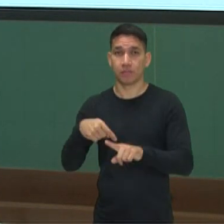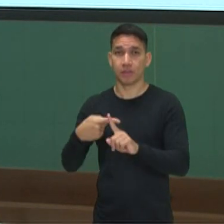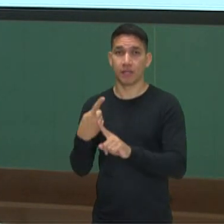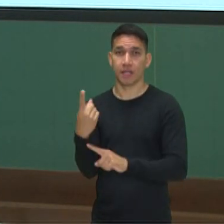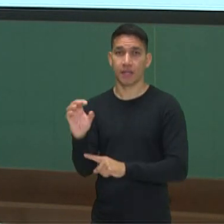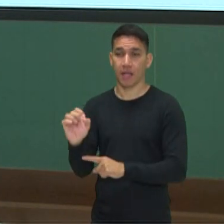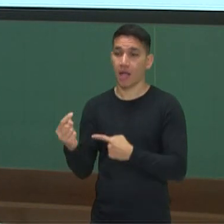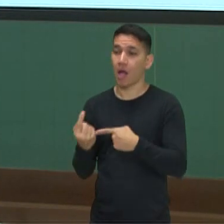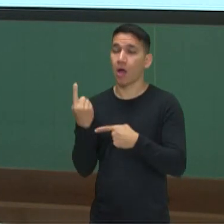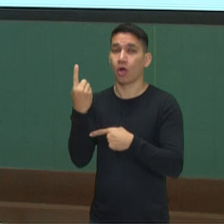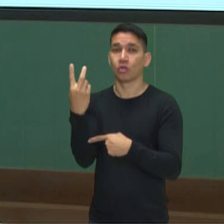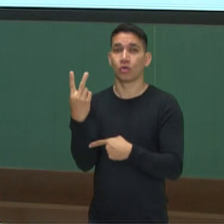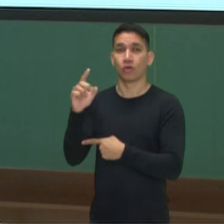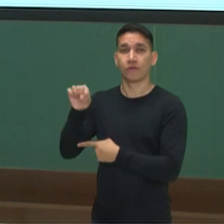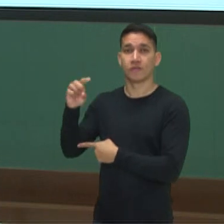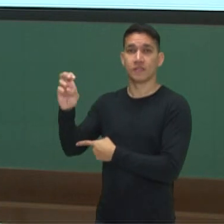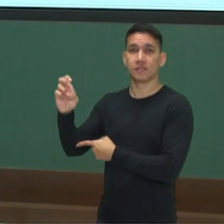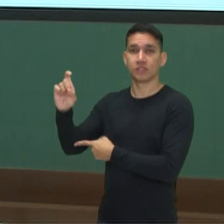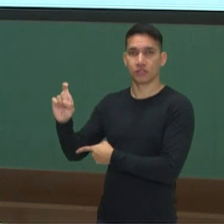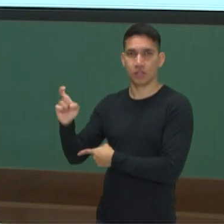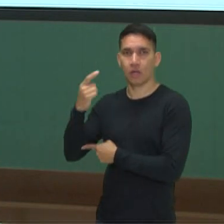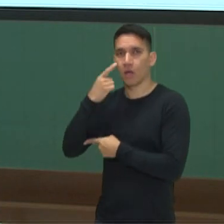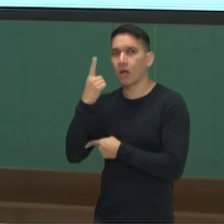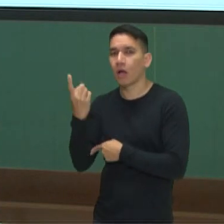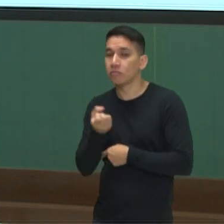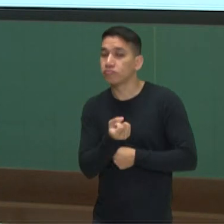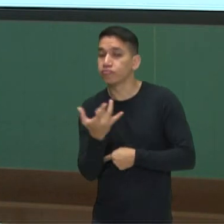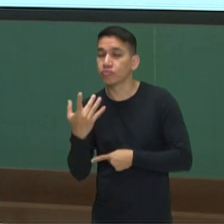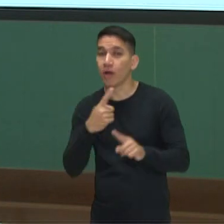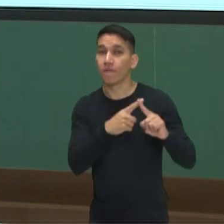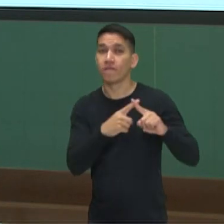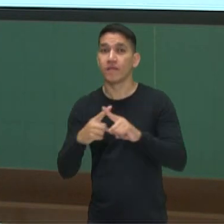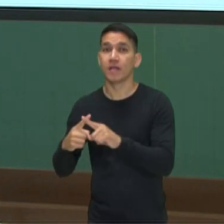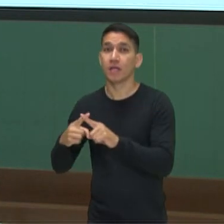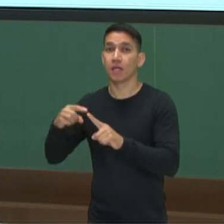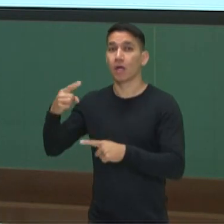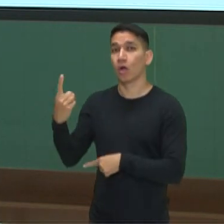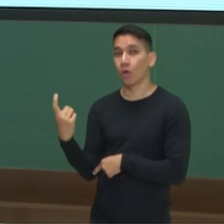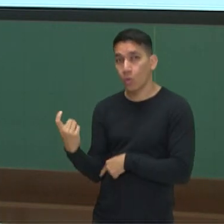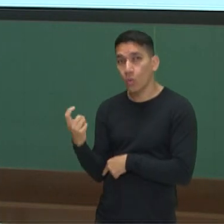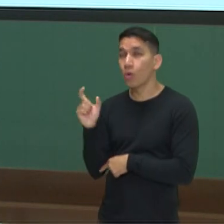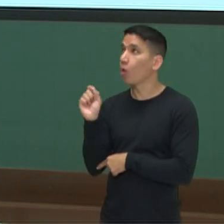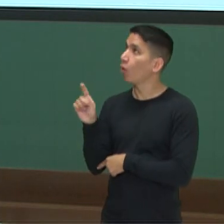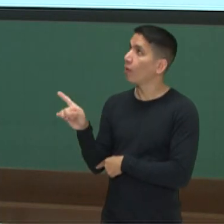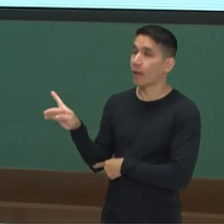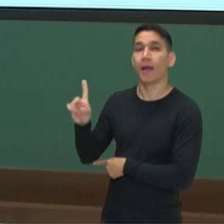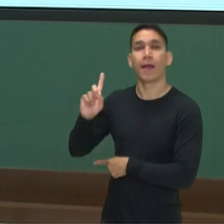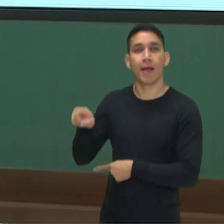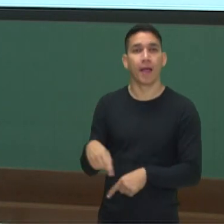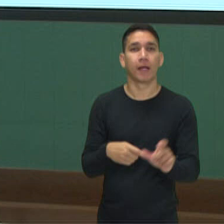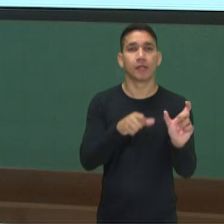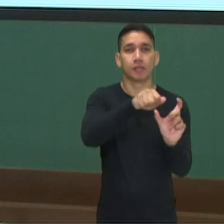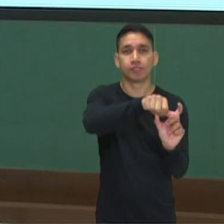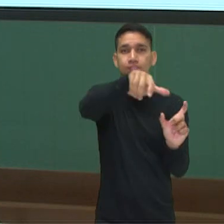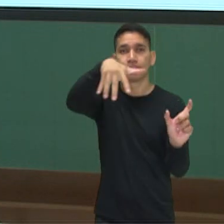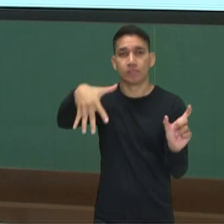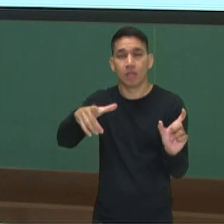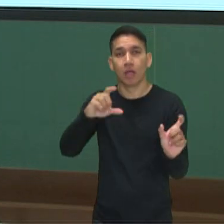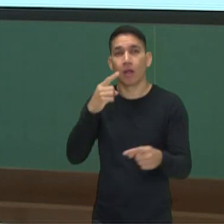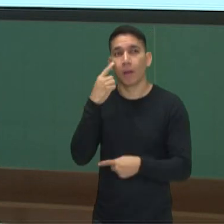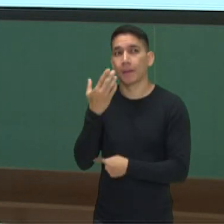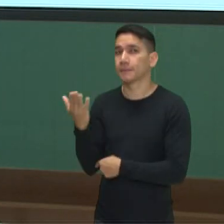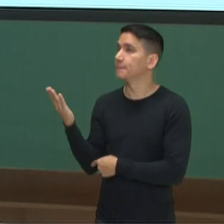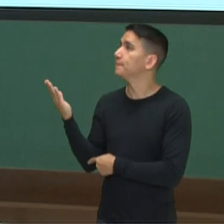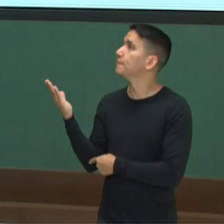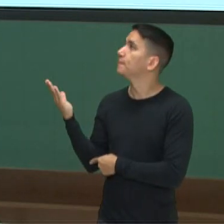altura 2,5x. Polinômio vezes monômio, multiplicação distributiva. 5x